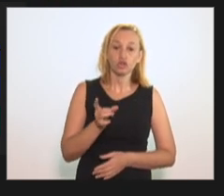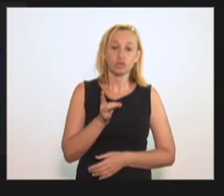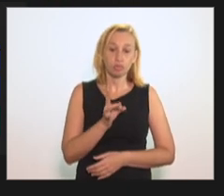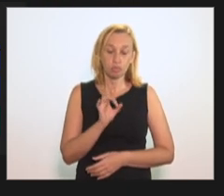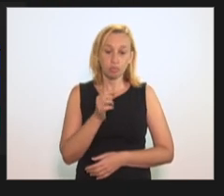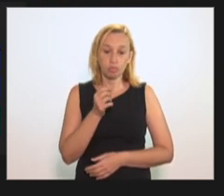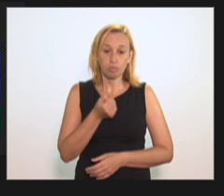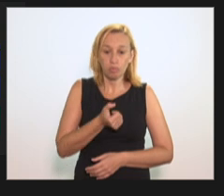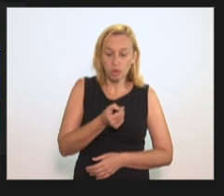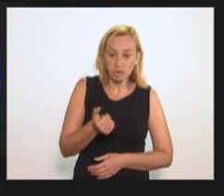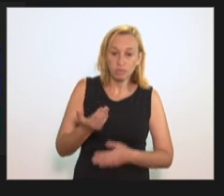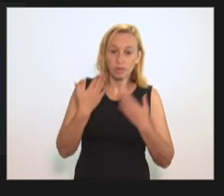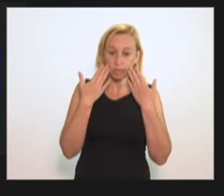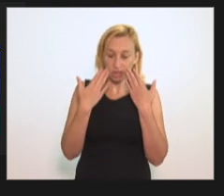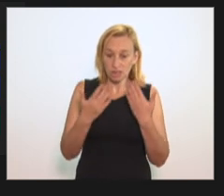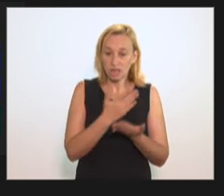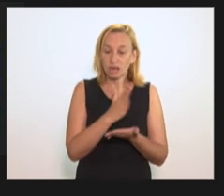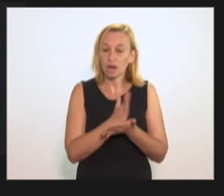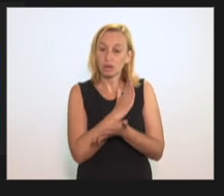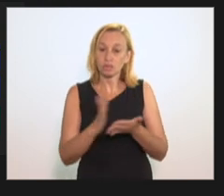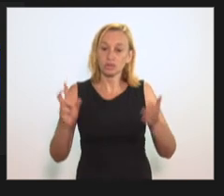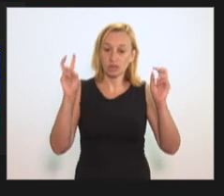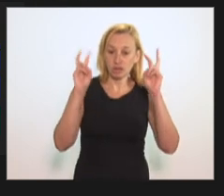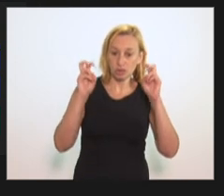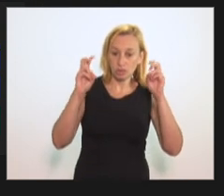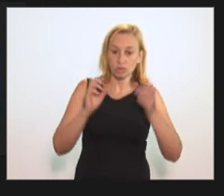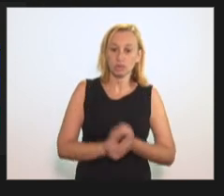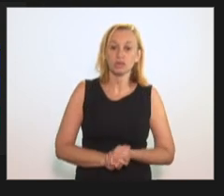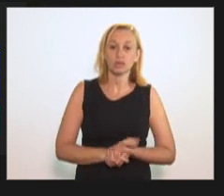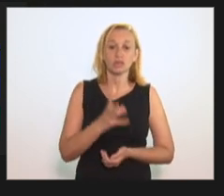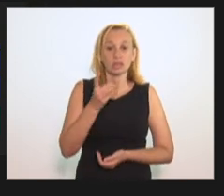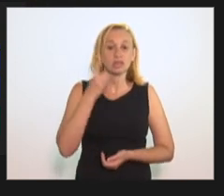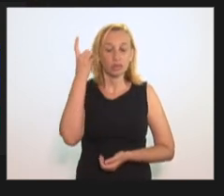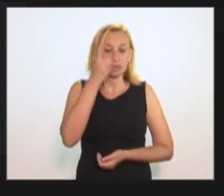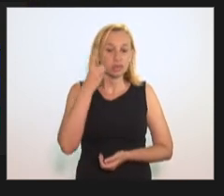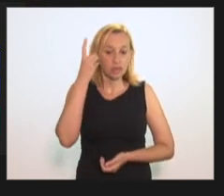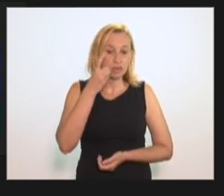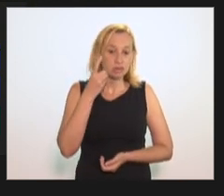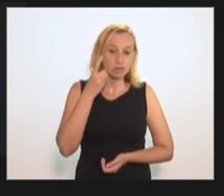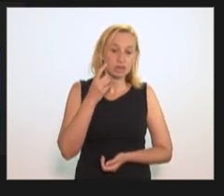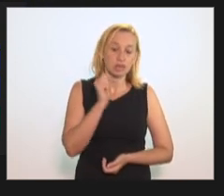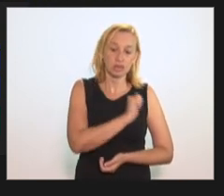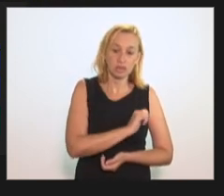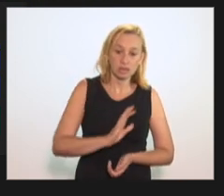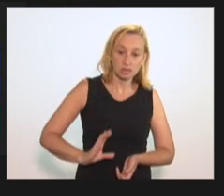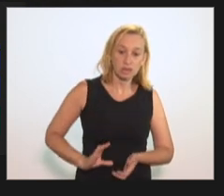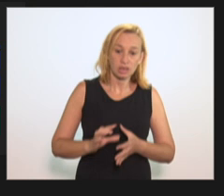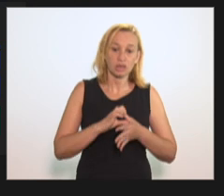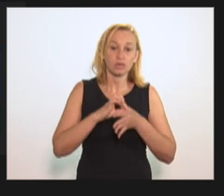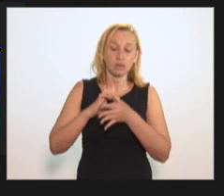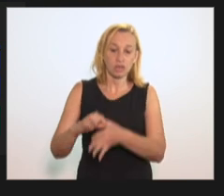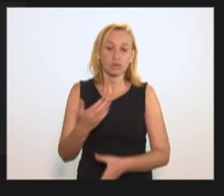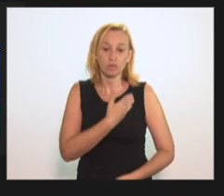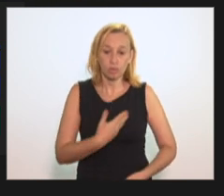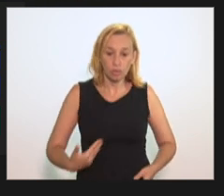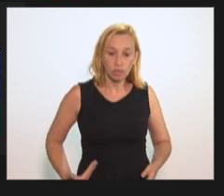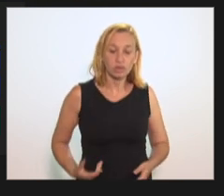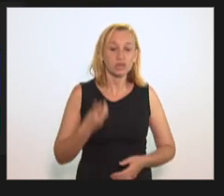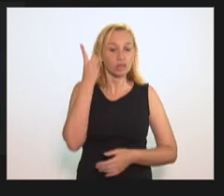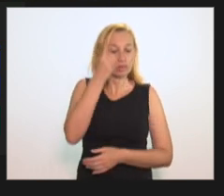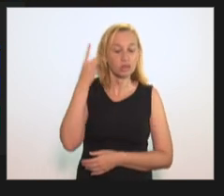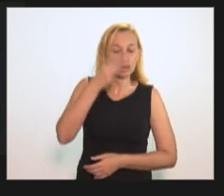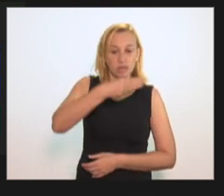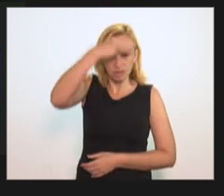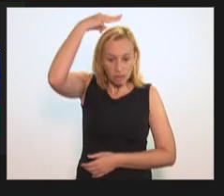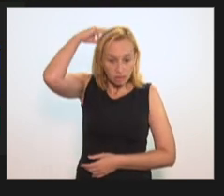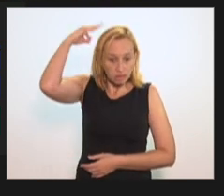algumas questões e também de vossa excelência deputado andré siliano e do líder do governo deputado